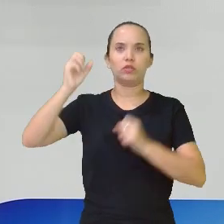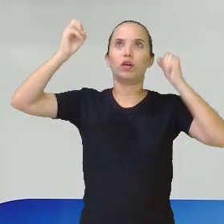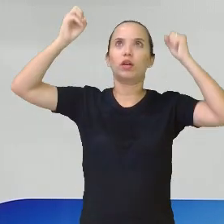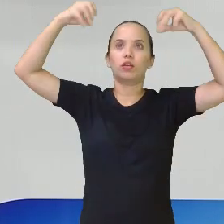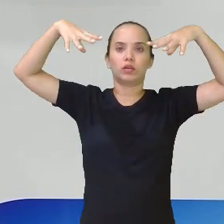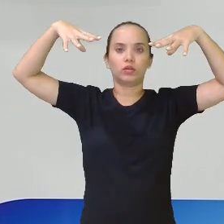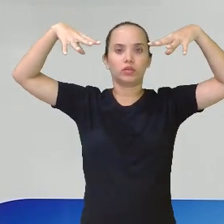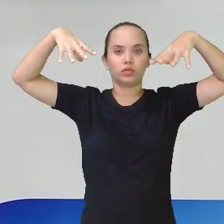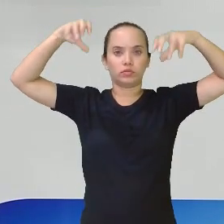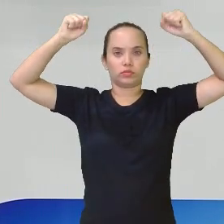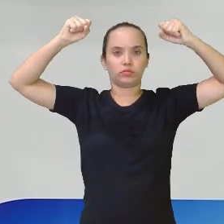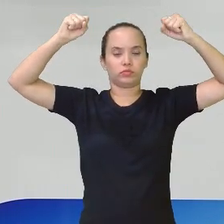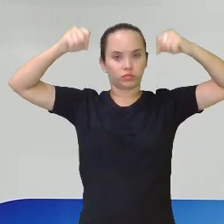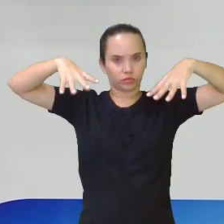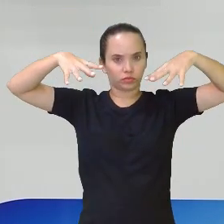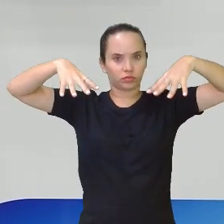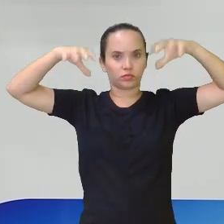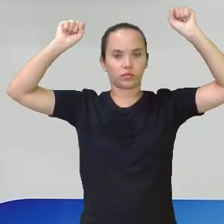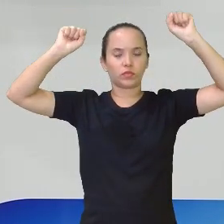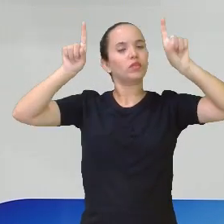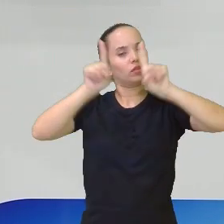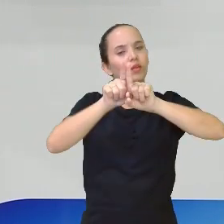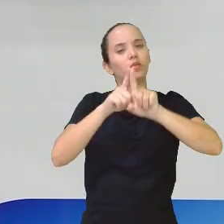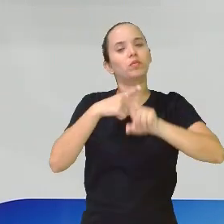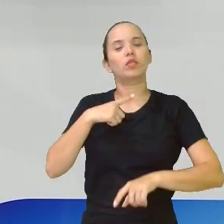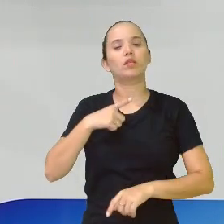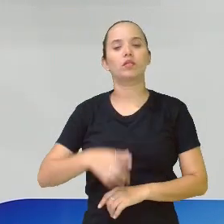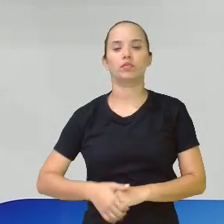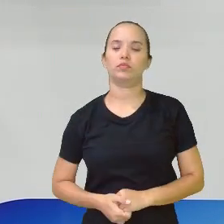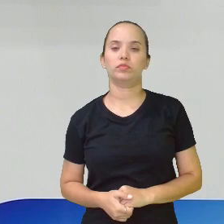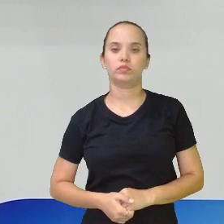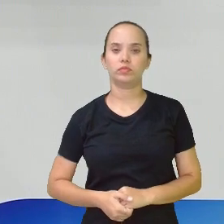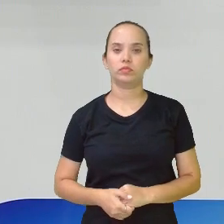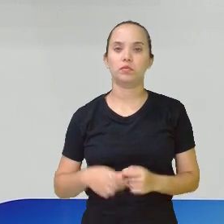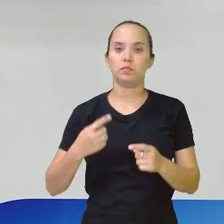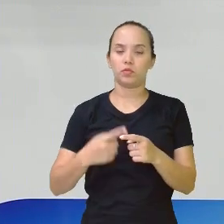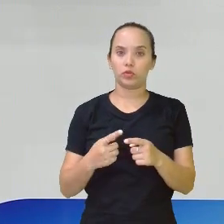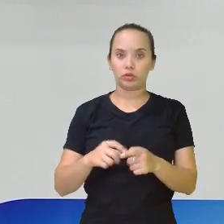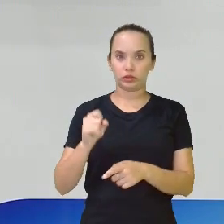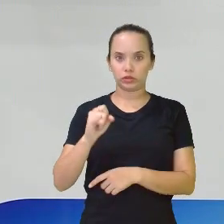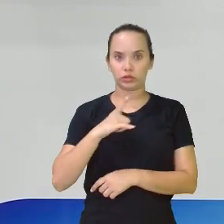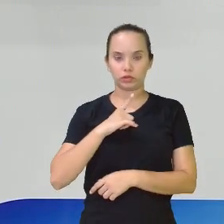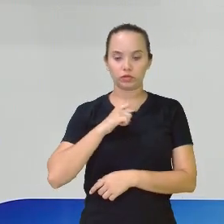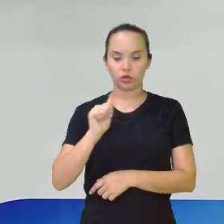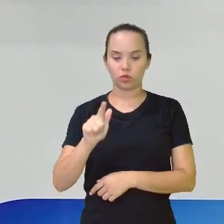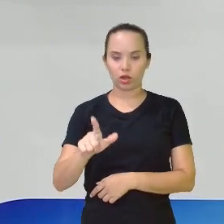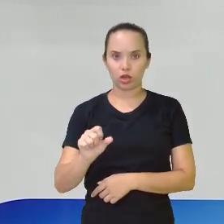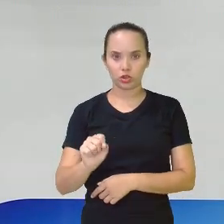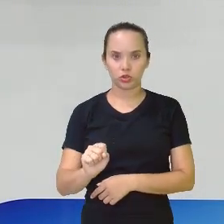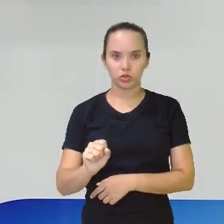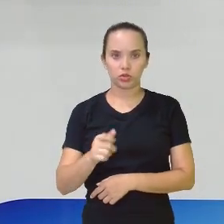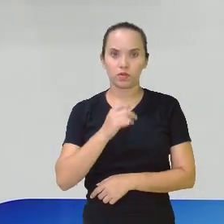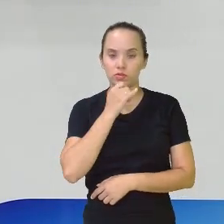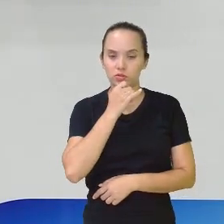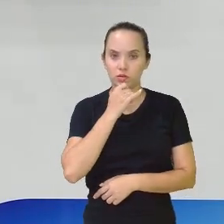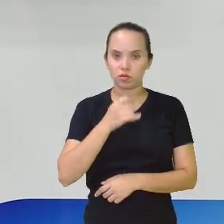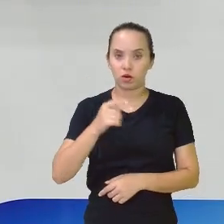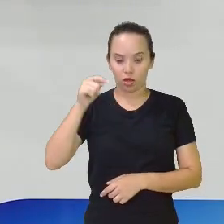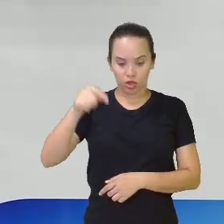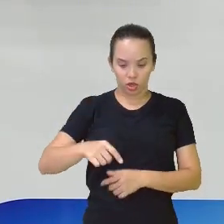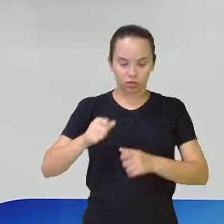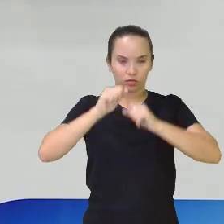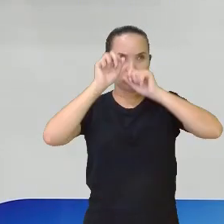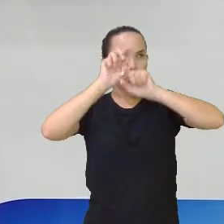também sai uma faísca. E ali também é uma fonte de energia. Se o gás, por exemplo, estivesse dentro do estúdio aqui espalhado, o